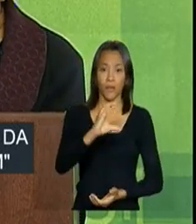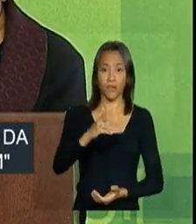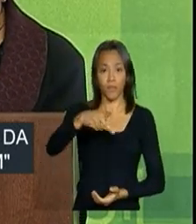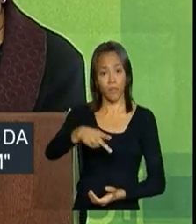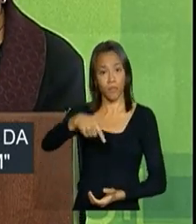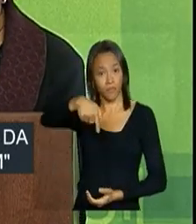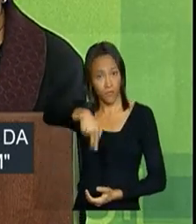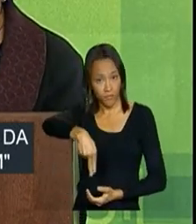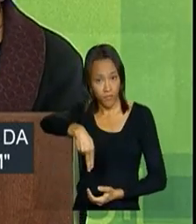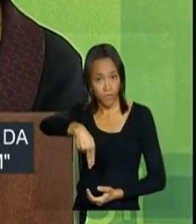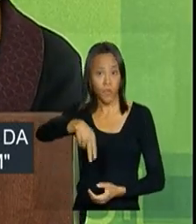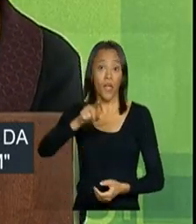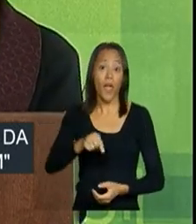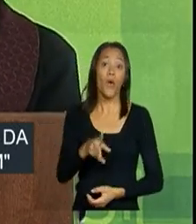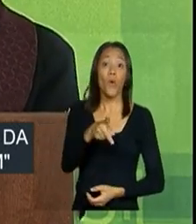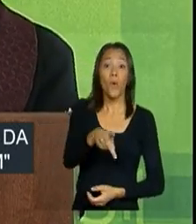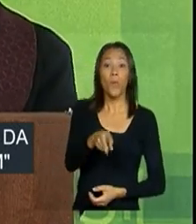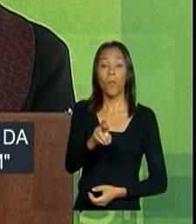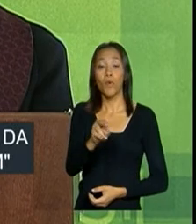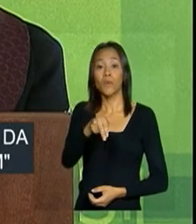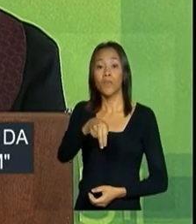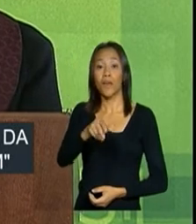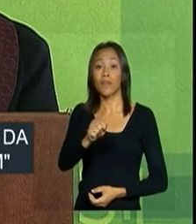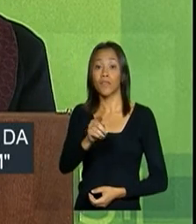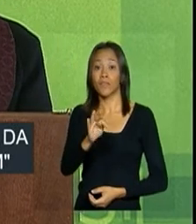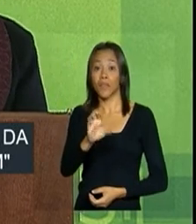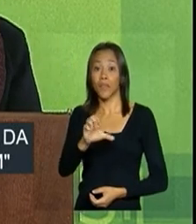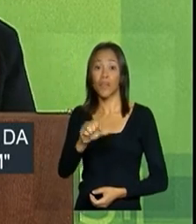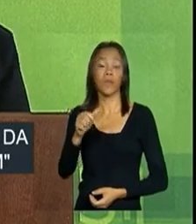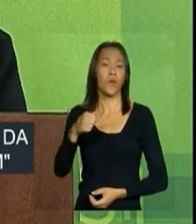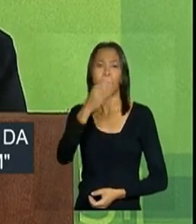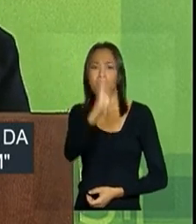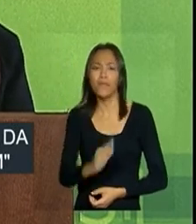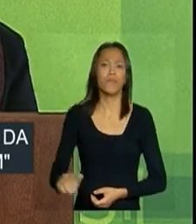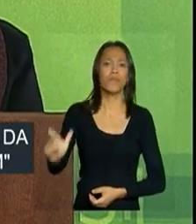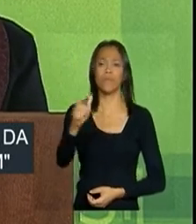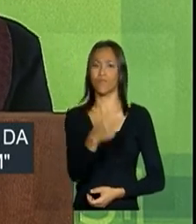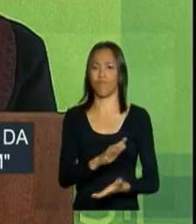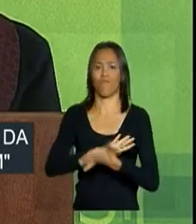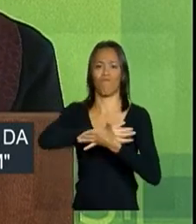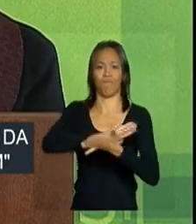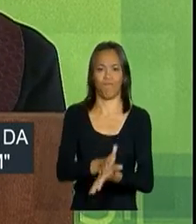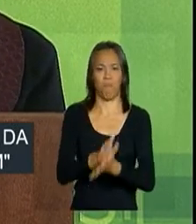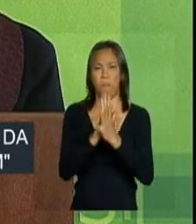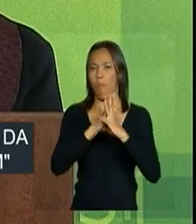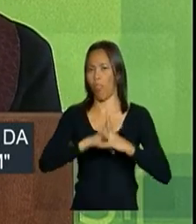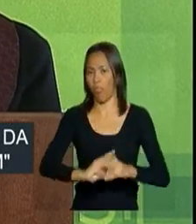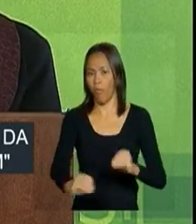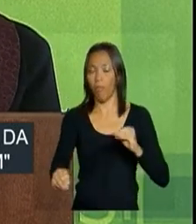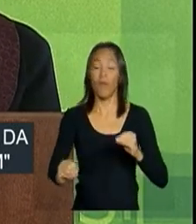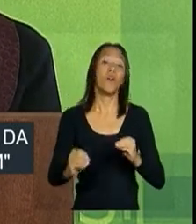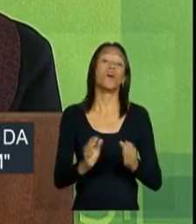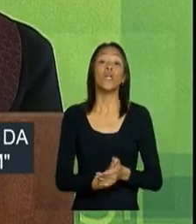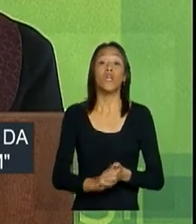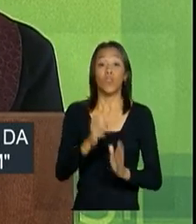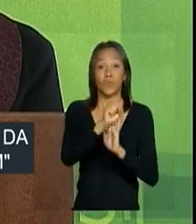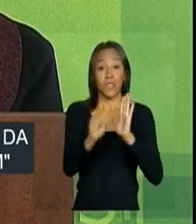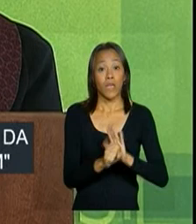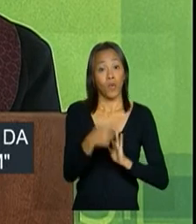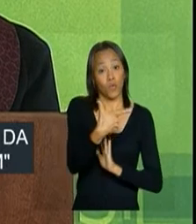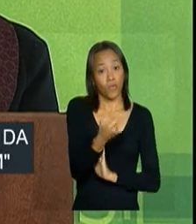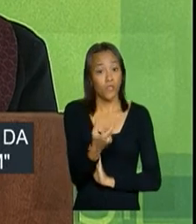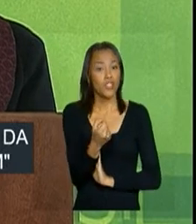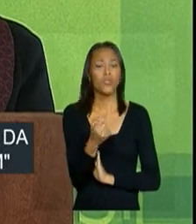o Pronatec sem miséria do Pronatec Brasil sem miséria o século 20 registrou mudanças